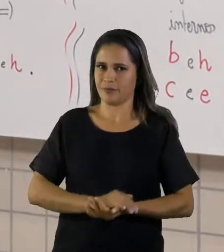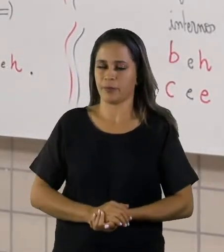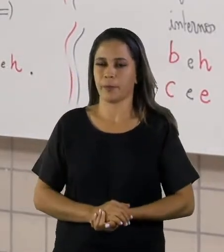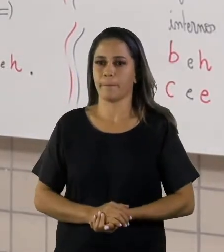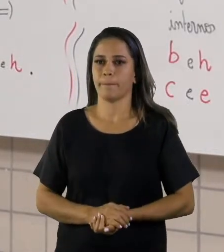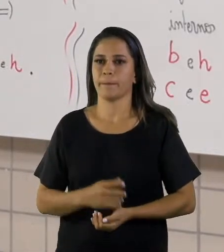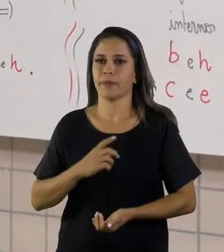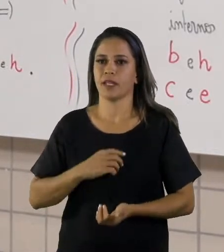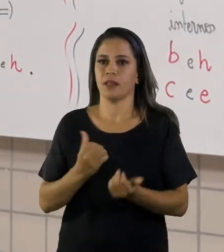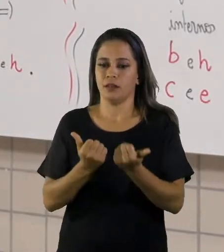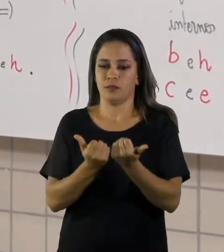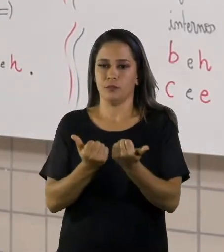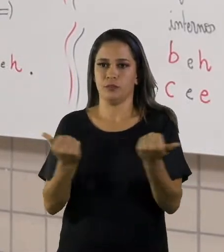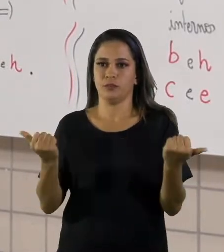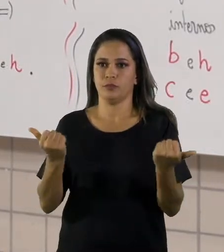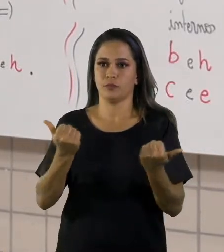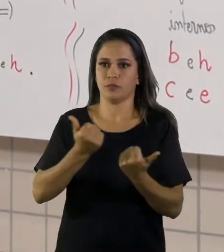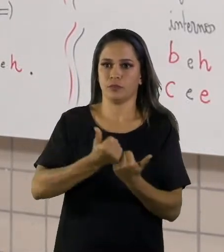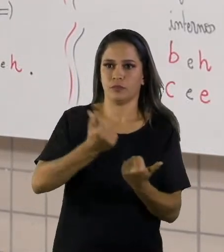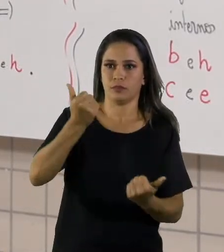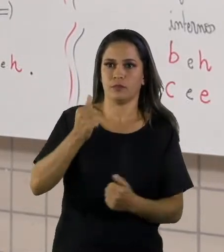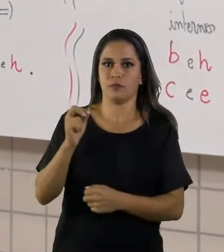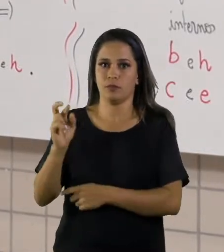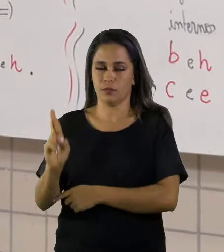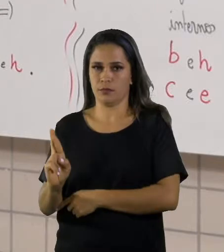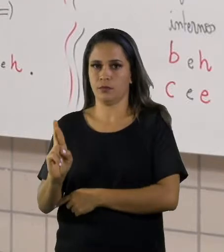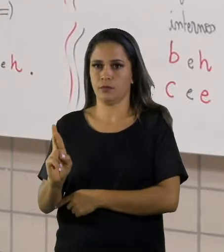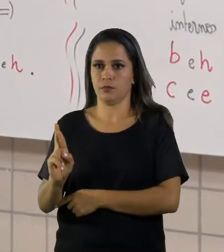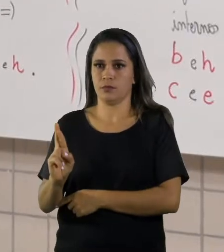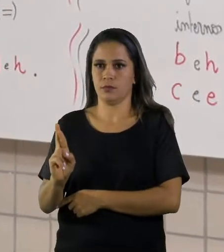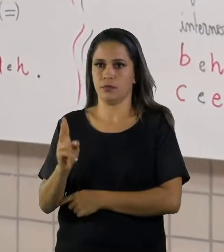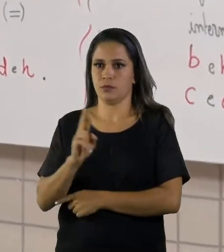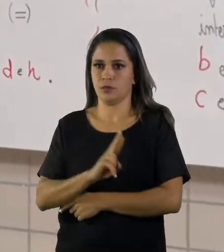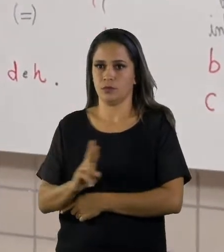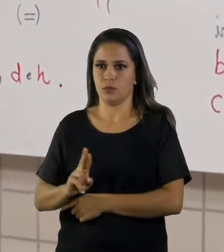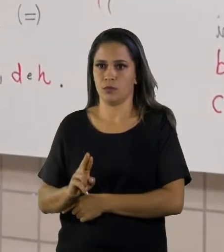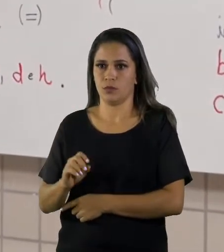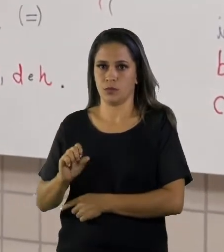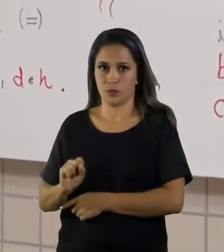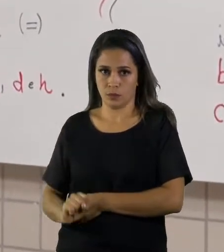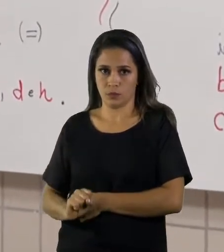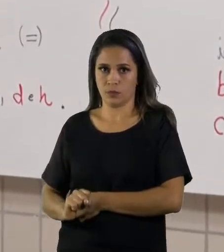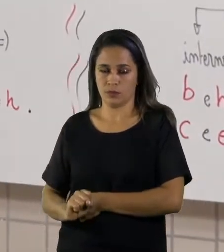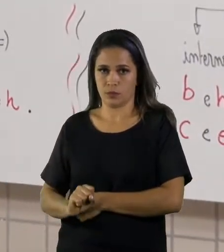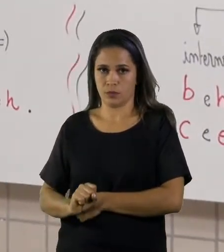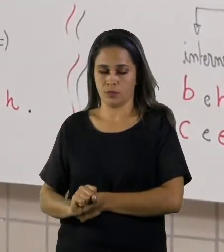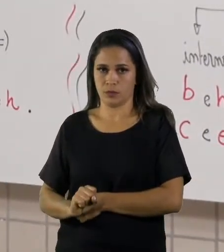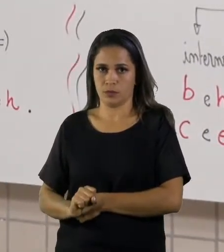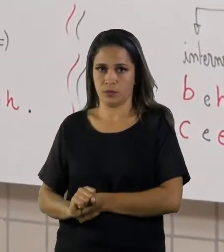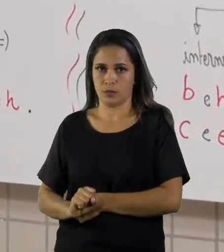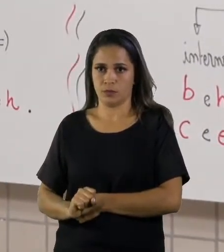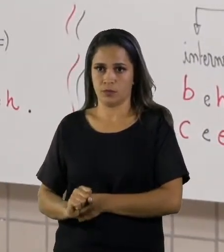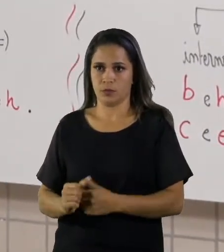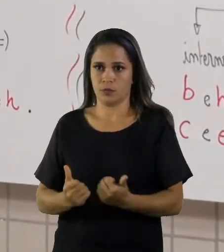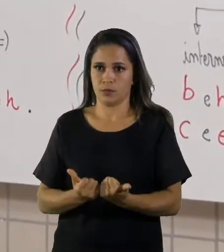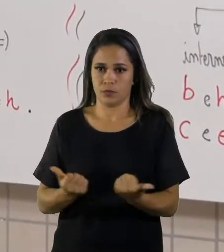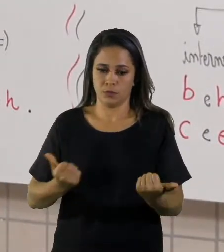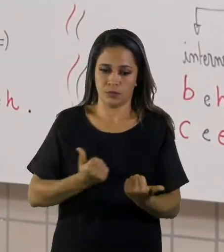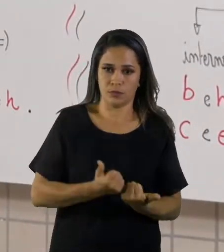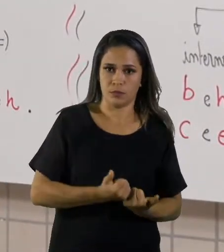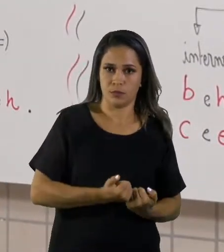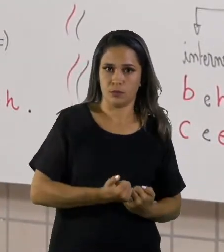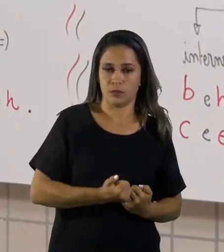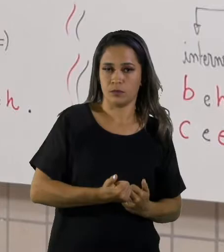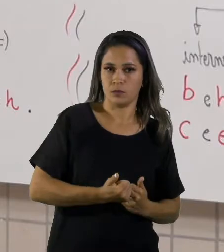duas retas paralelas, uma que eu chamei de reta R e a outra que foi chamada de reta S, tudo bem? E fizemos uma reta transversal, ou seja, uma reta